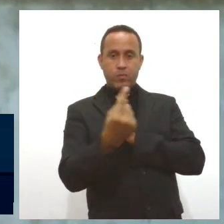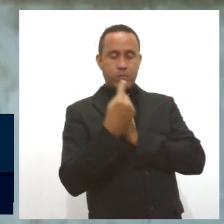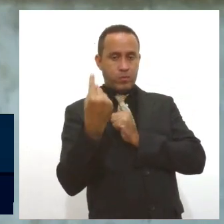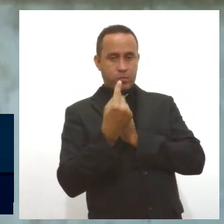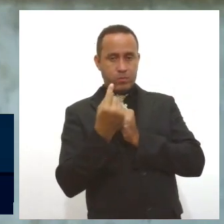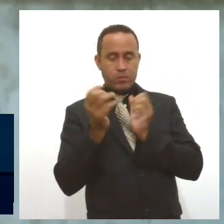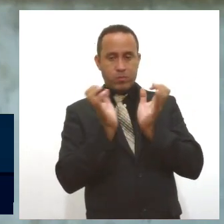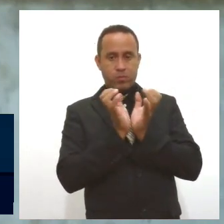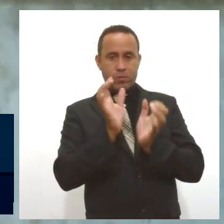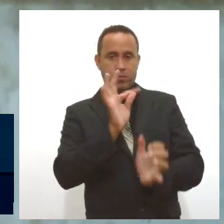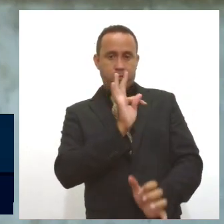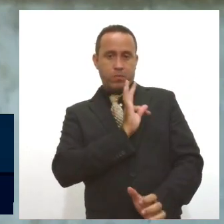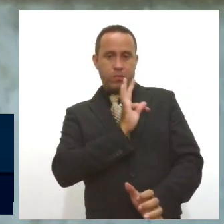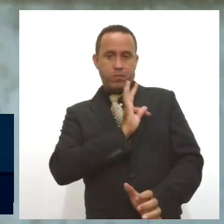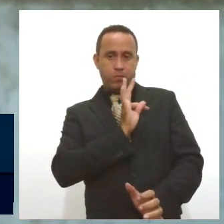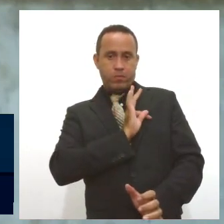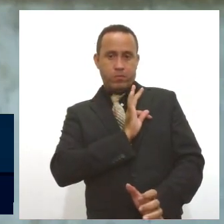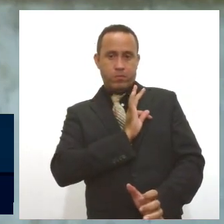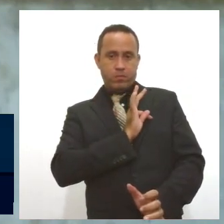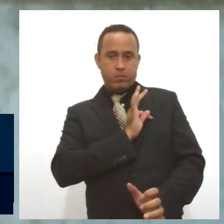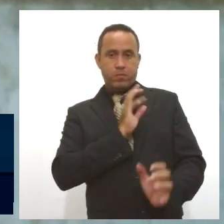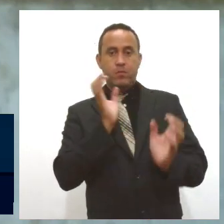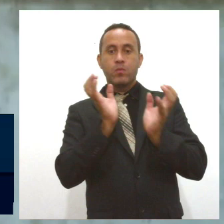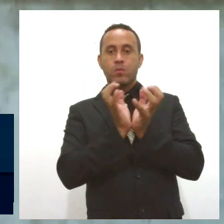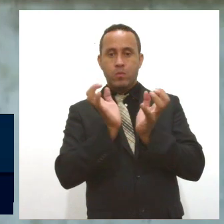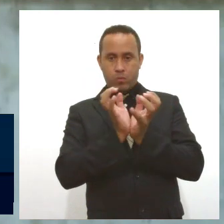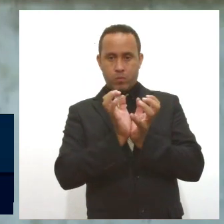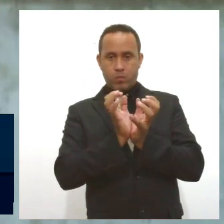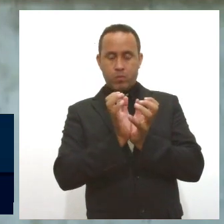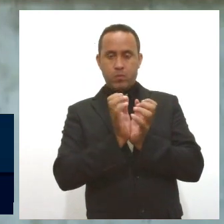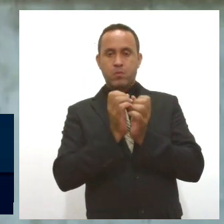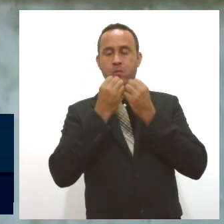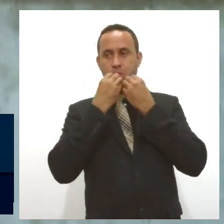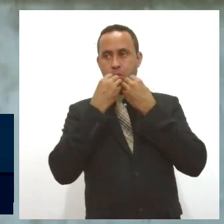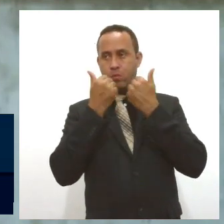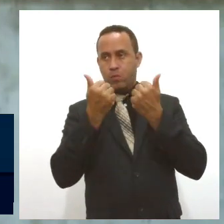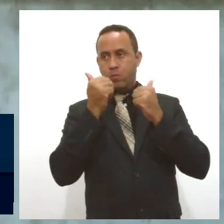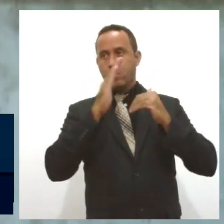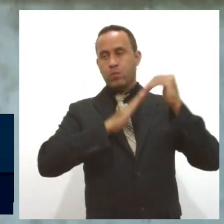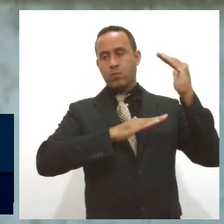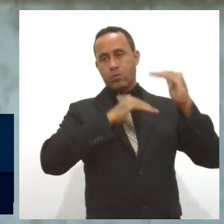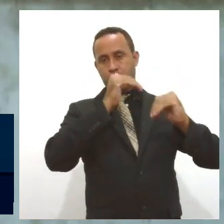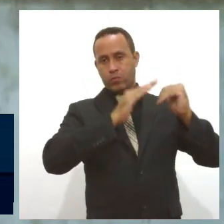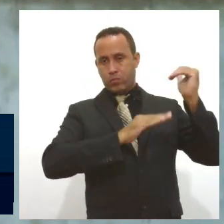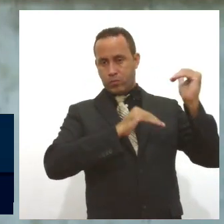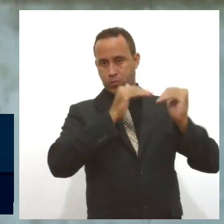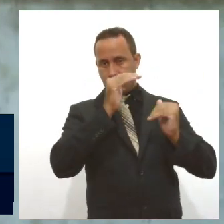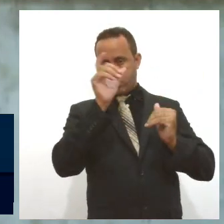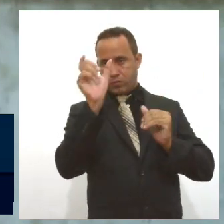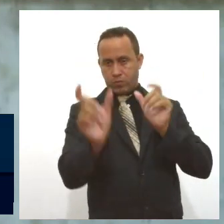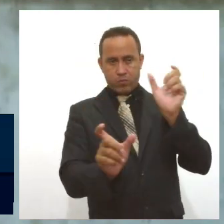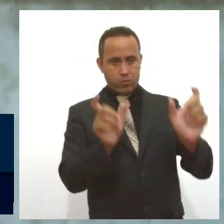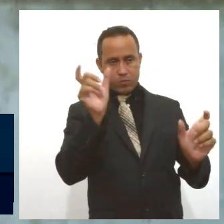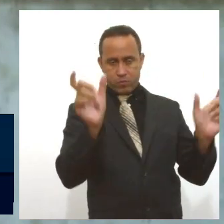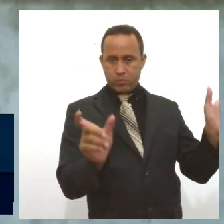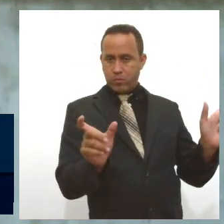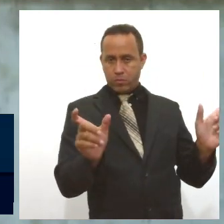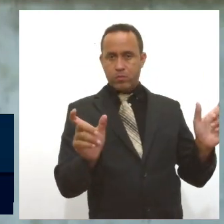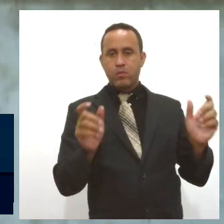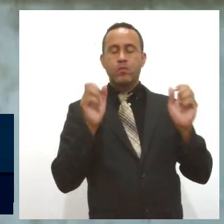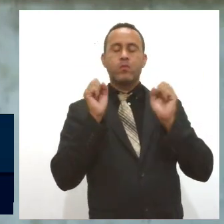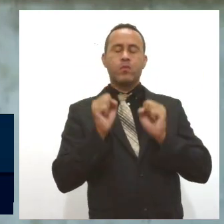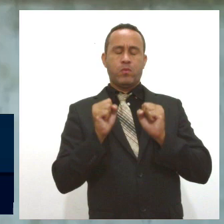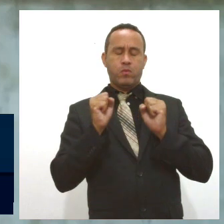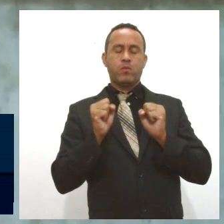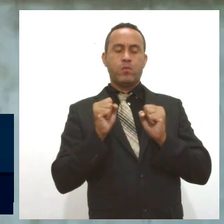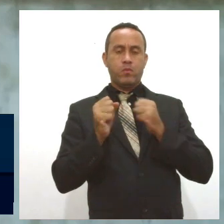técnica é uma equipe técnica bastante qualificada, do qual eu tenho um prazer enorme de poder